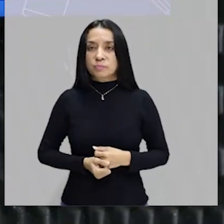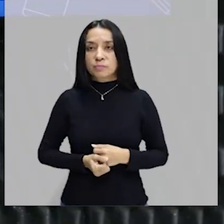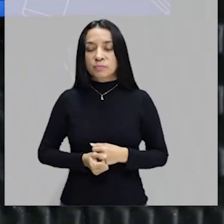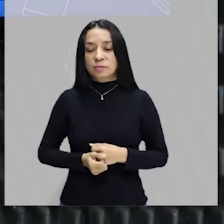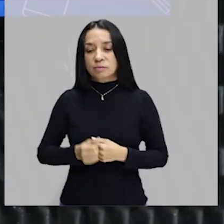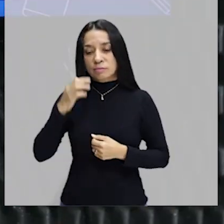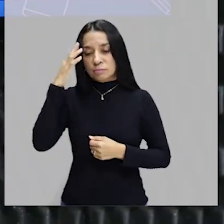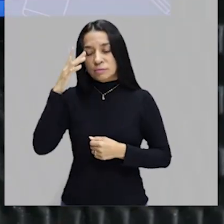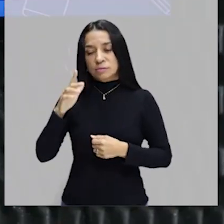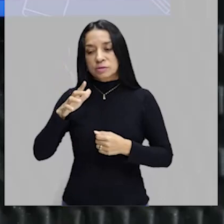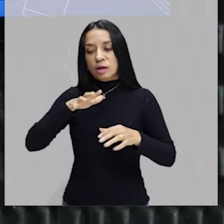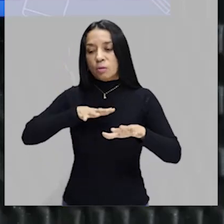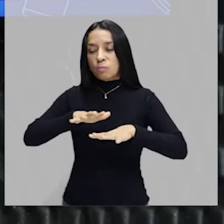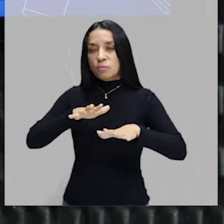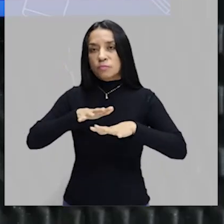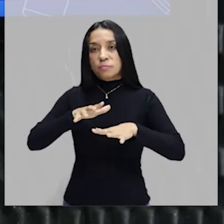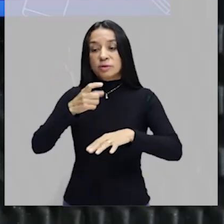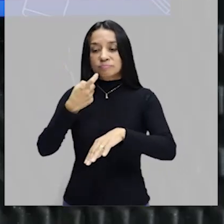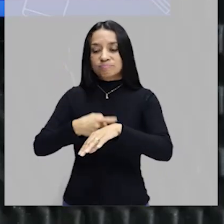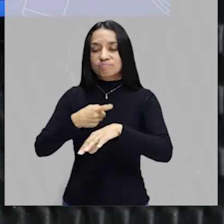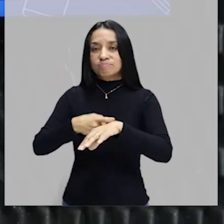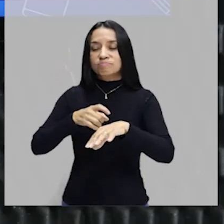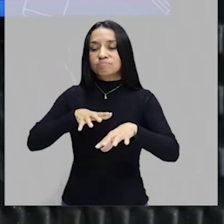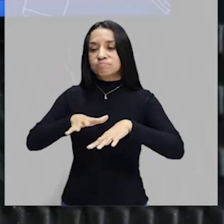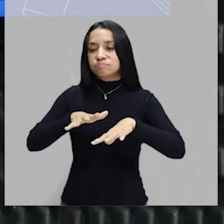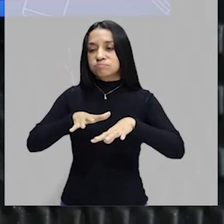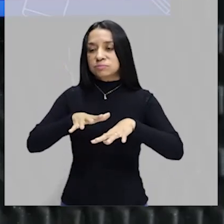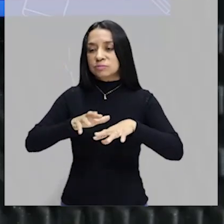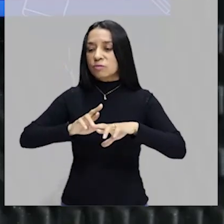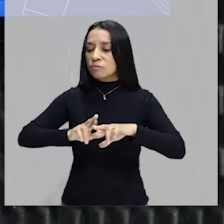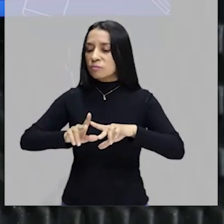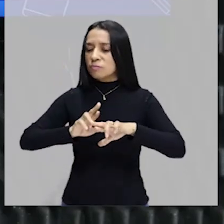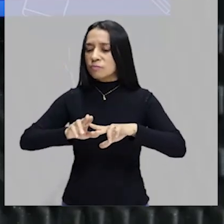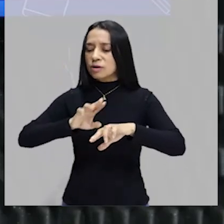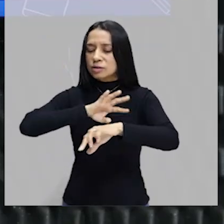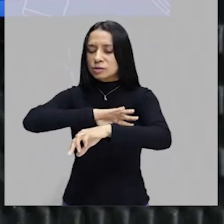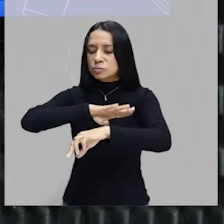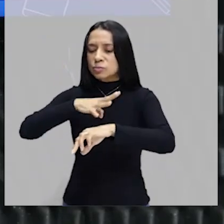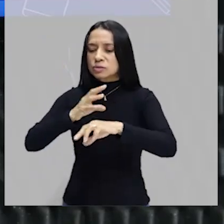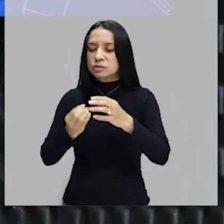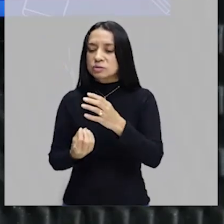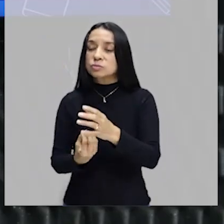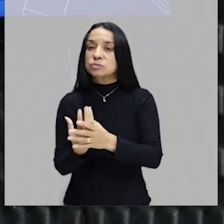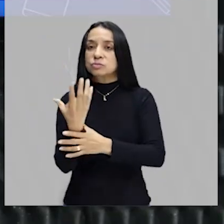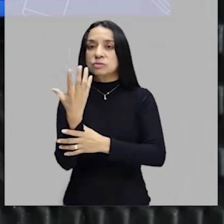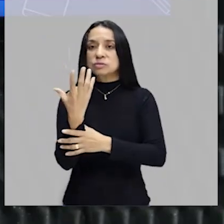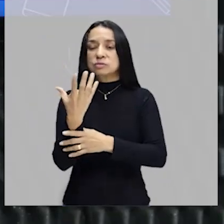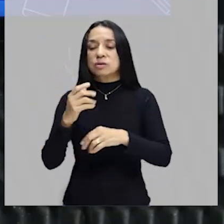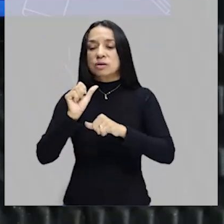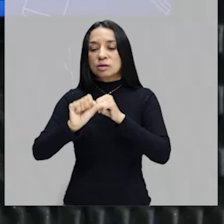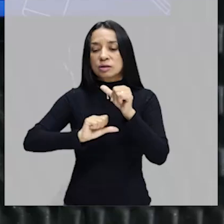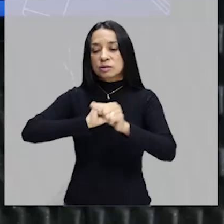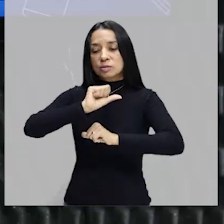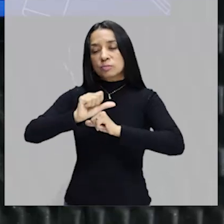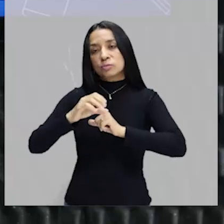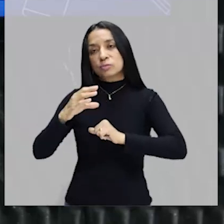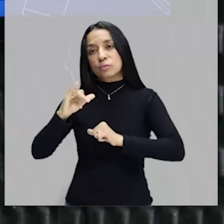das placas tectônicas fizeram com que várias cadeias de montanhas pudessem surgir e alterou o